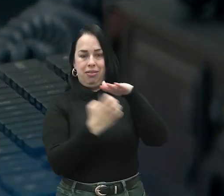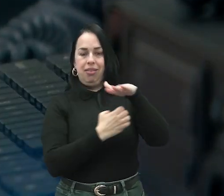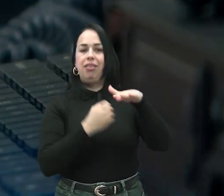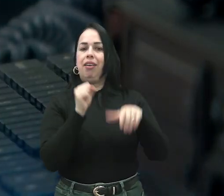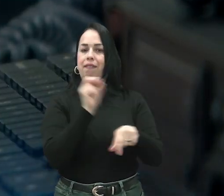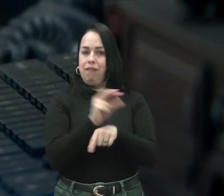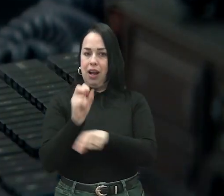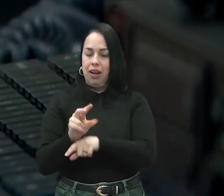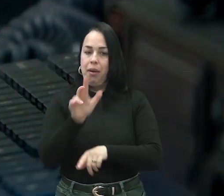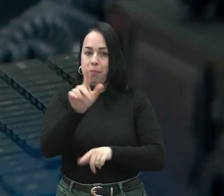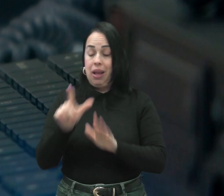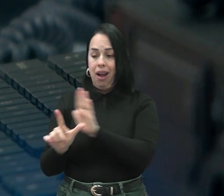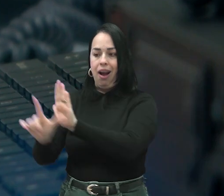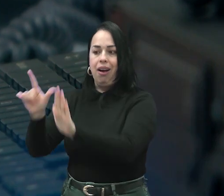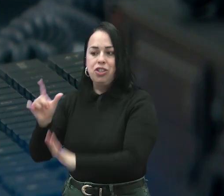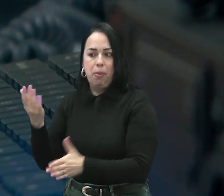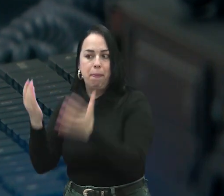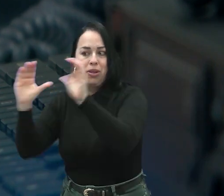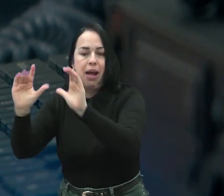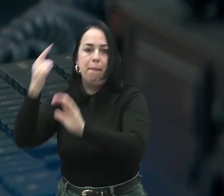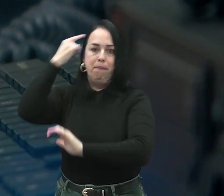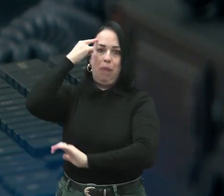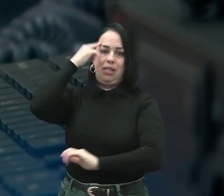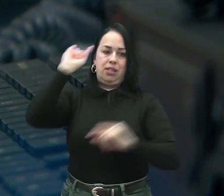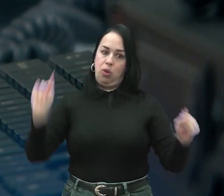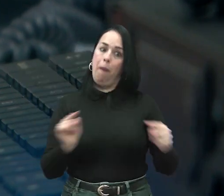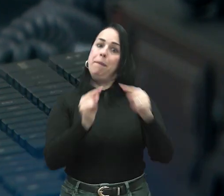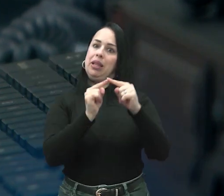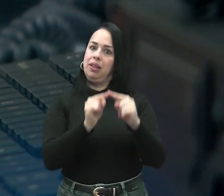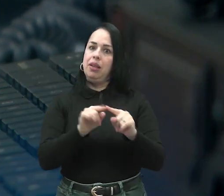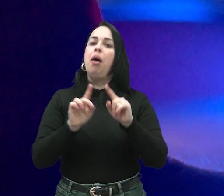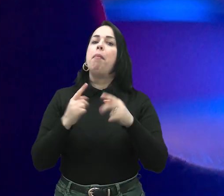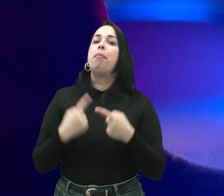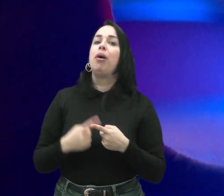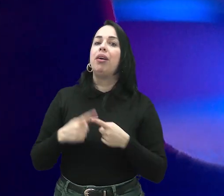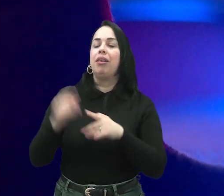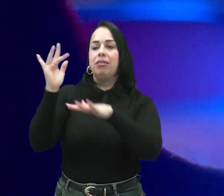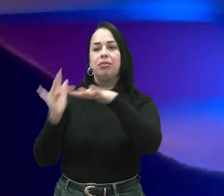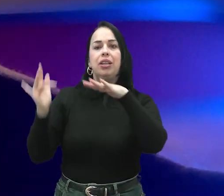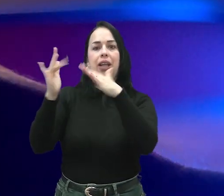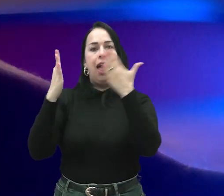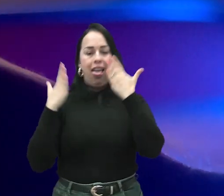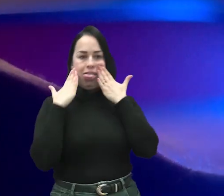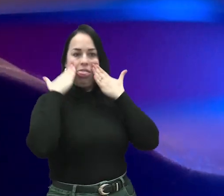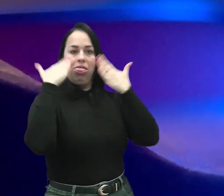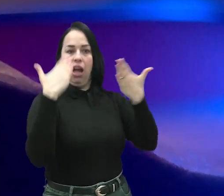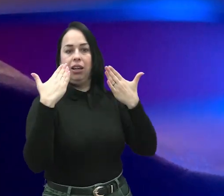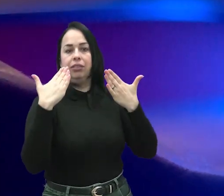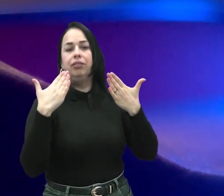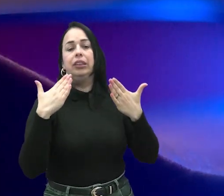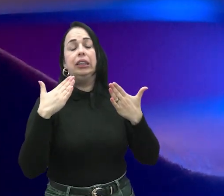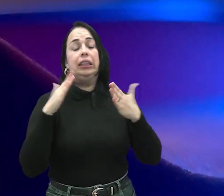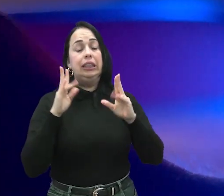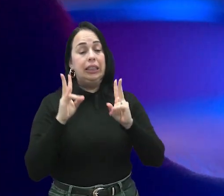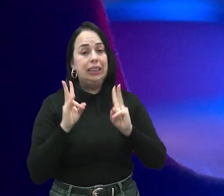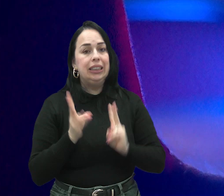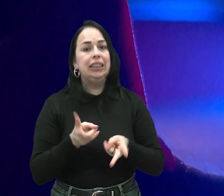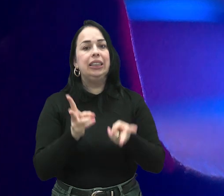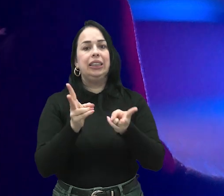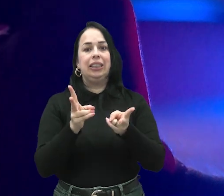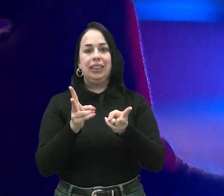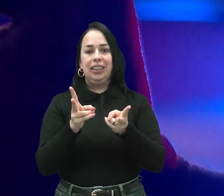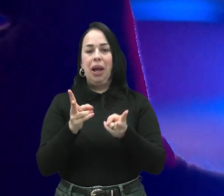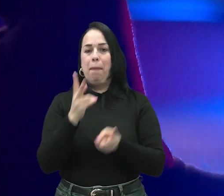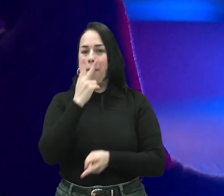de emprego, pense antes de postar. Afinal, a rede social é uma vitrine e cada